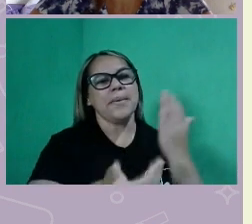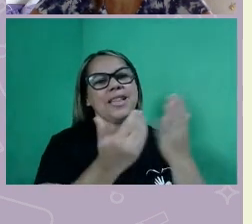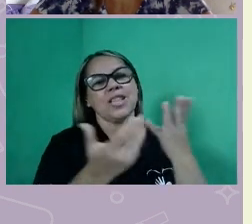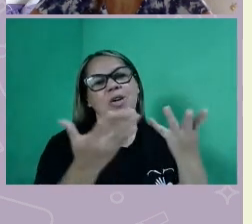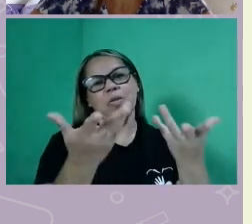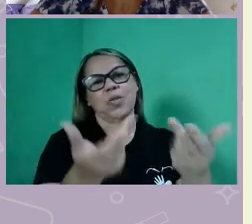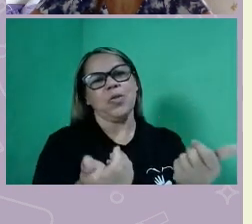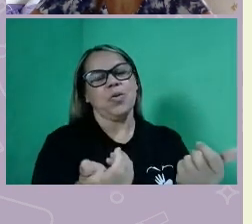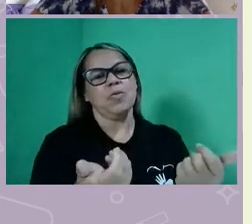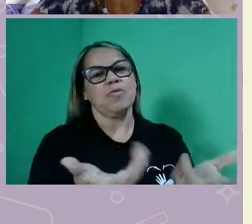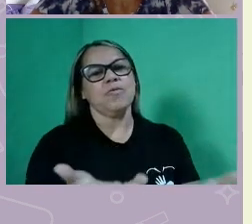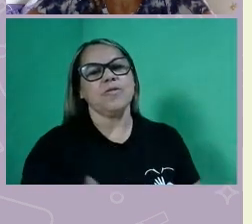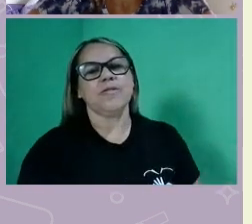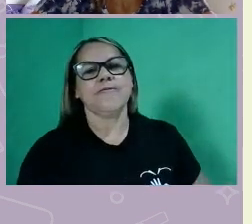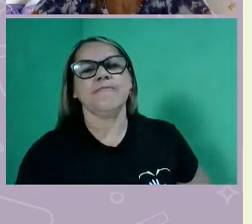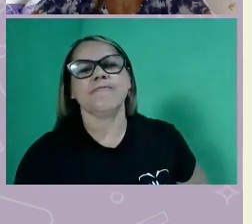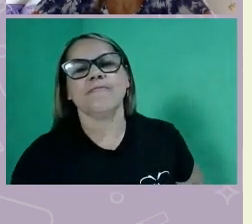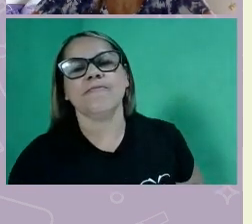oxidado já